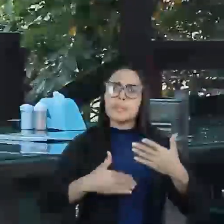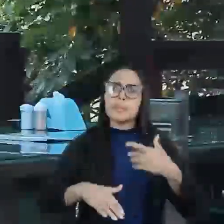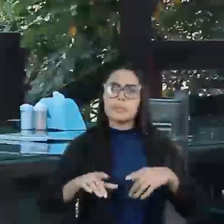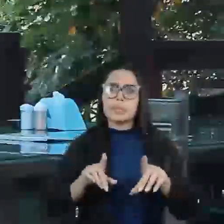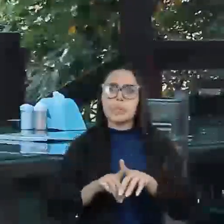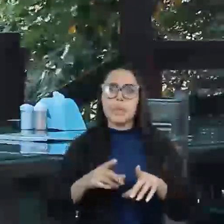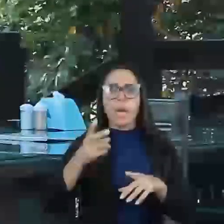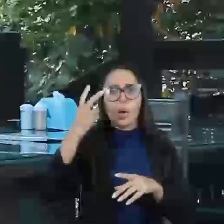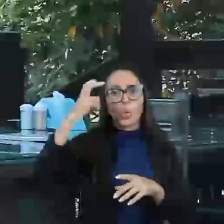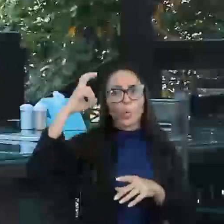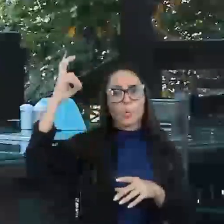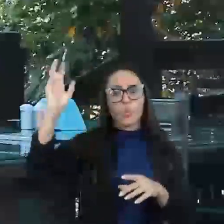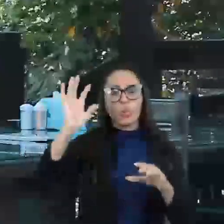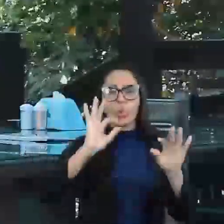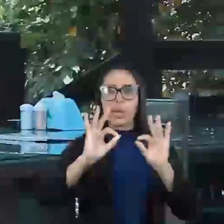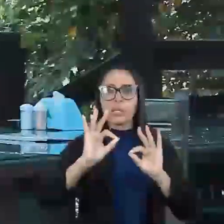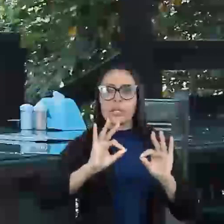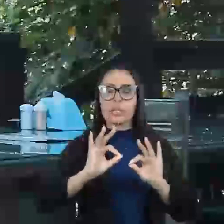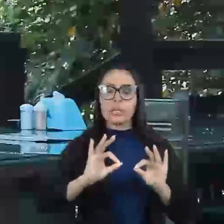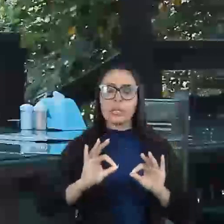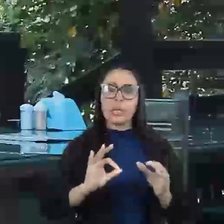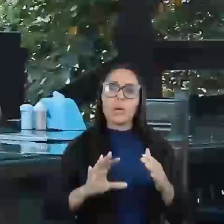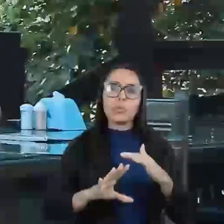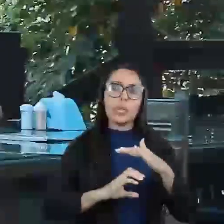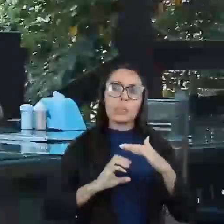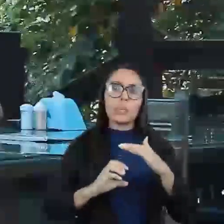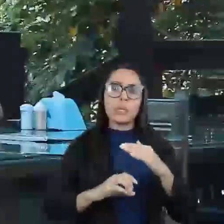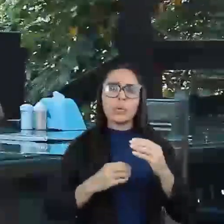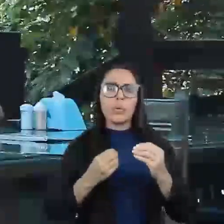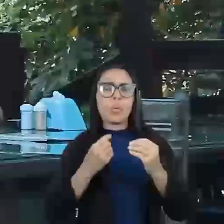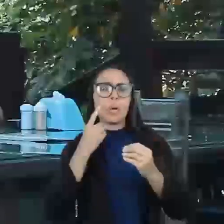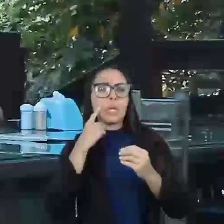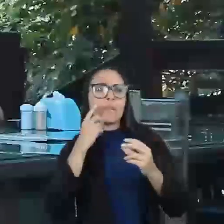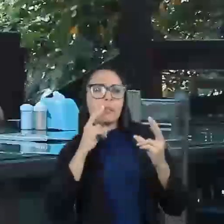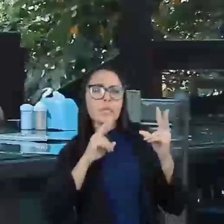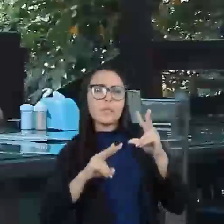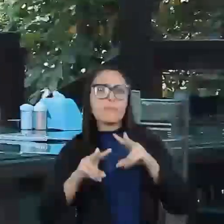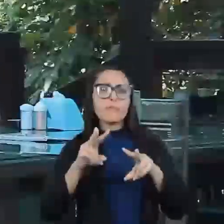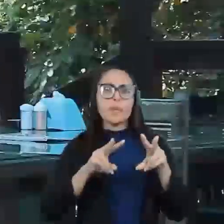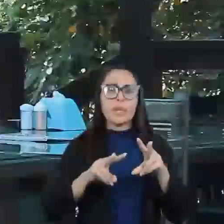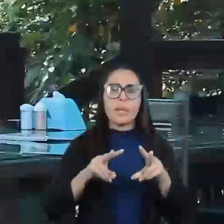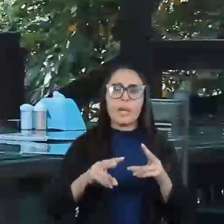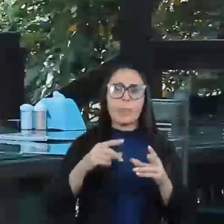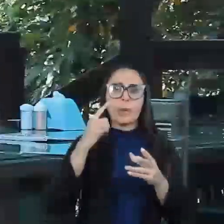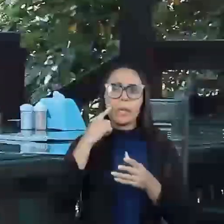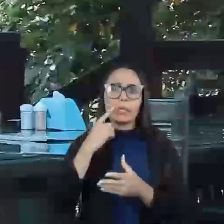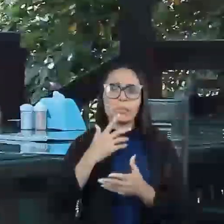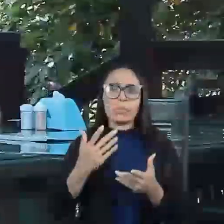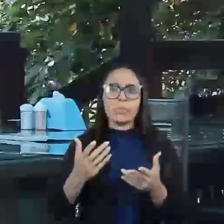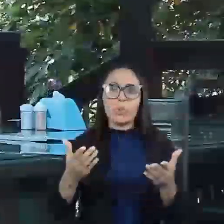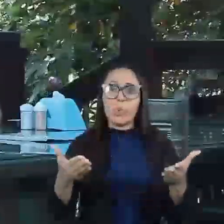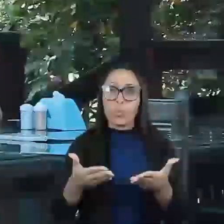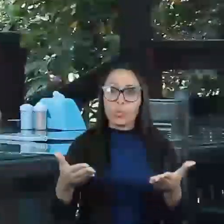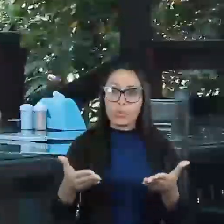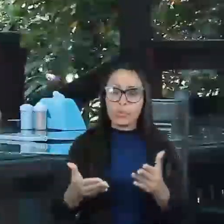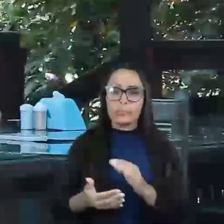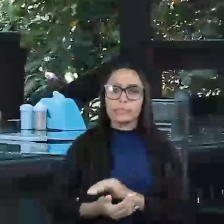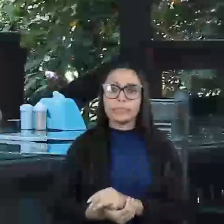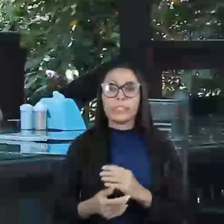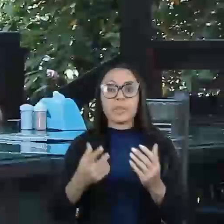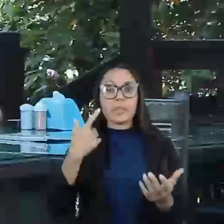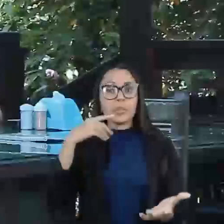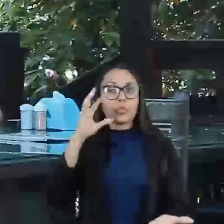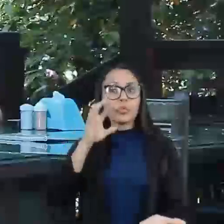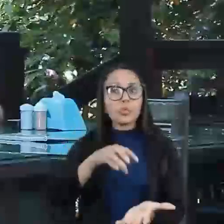da cultura organizacional da empresa, né? Como é visto a imagem do seu colaborador hoje, né? Os seus